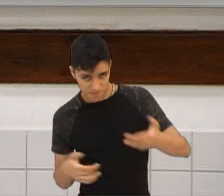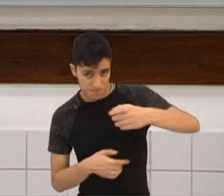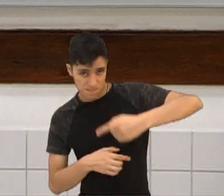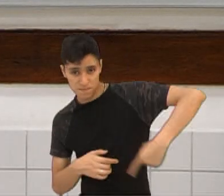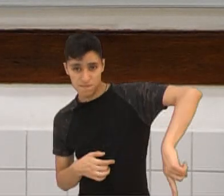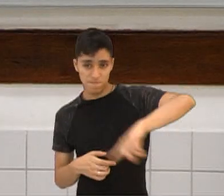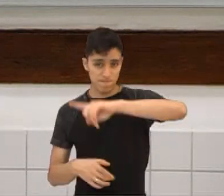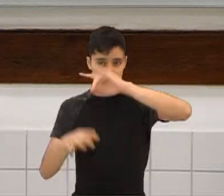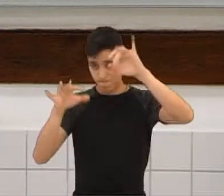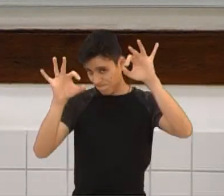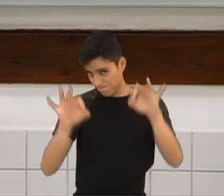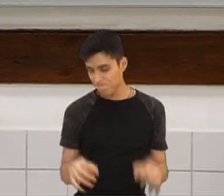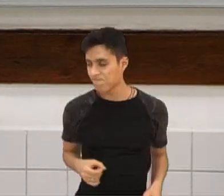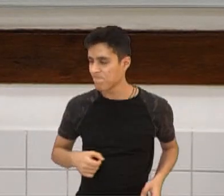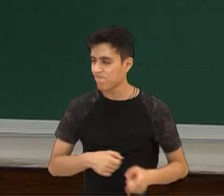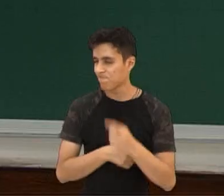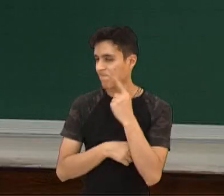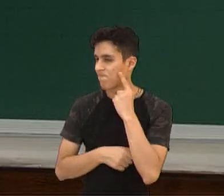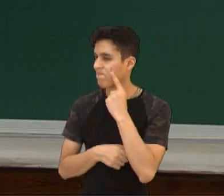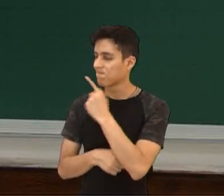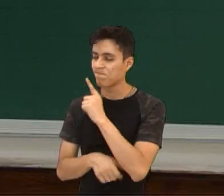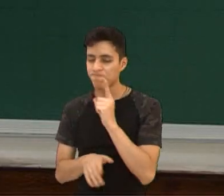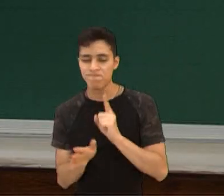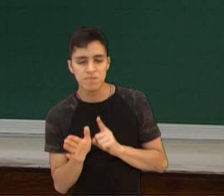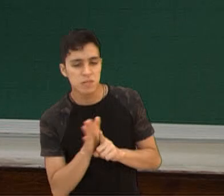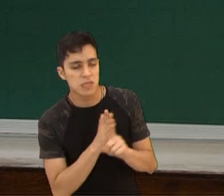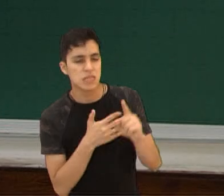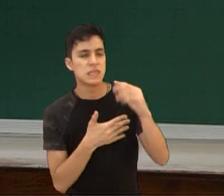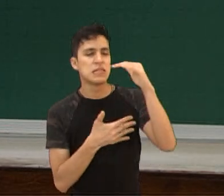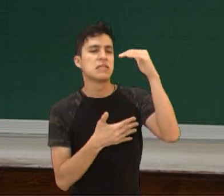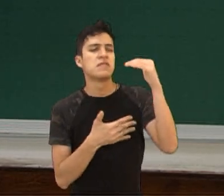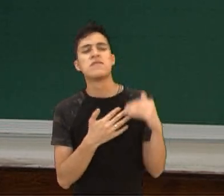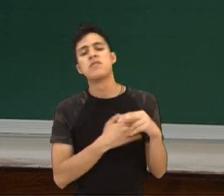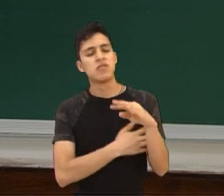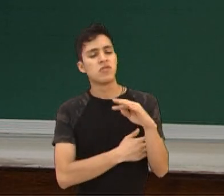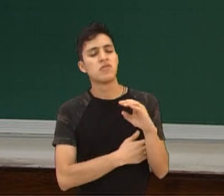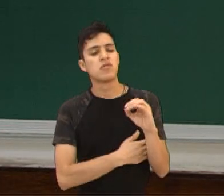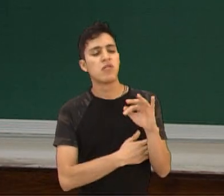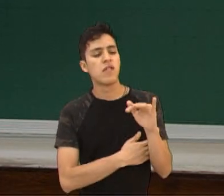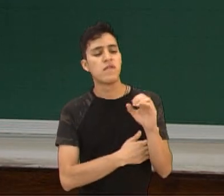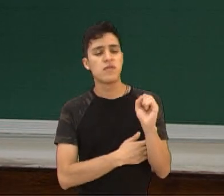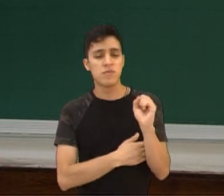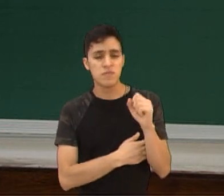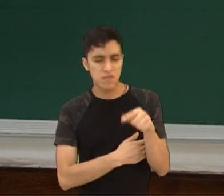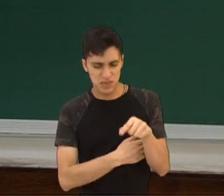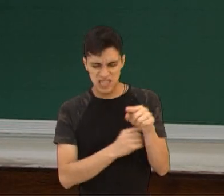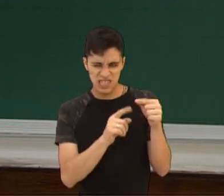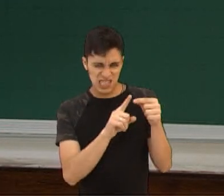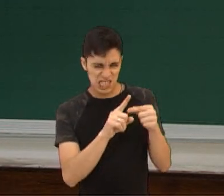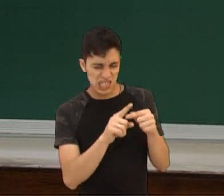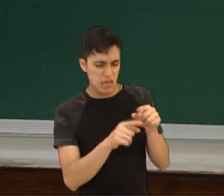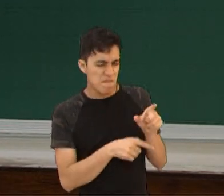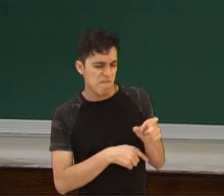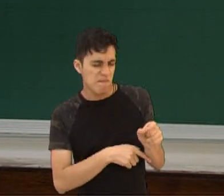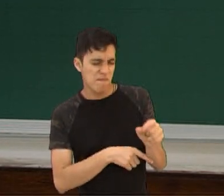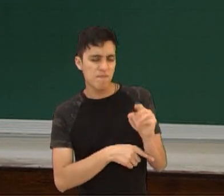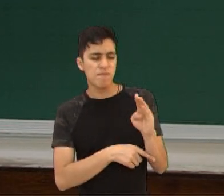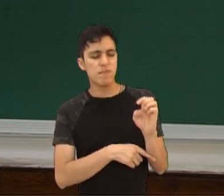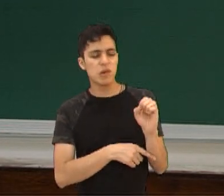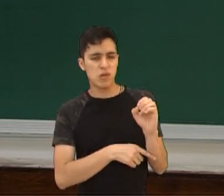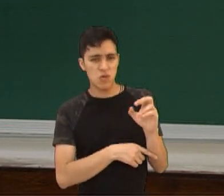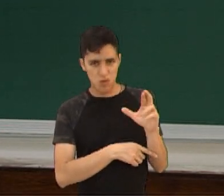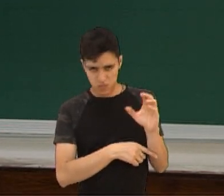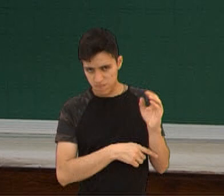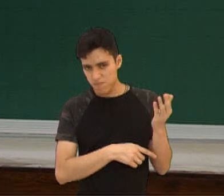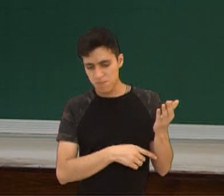Será que você acertou? Vamos ver aqui, ó. Tá perguntando, então, os níveis tróficos que o besouro está ocupando nesse exemplo. Então, o besouro está dizendo que ele pode